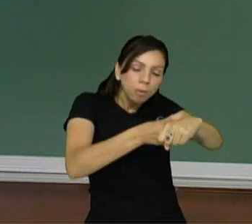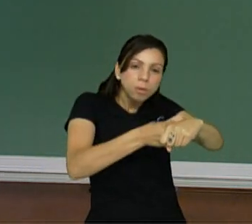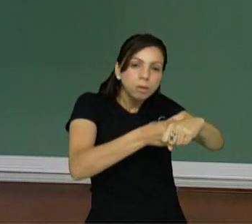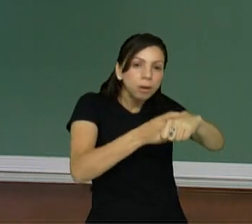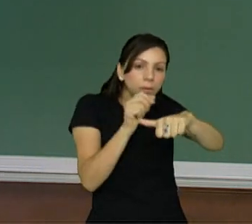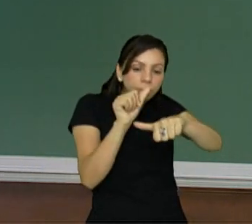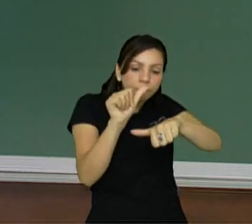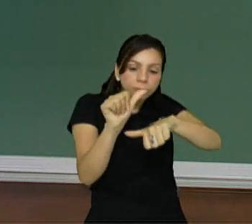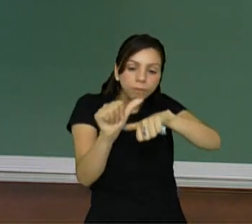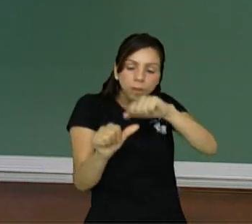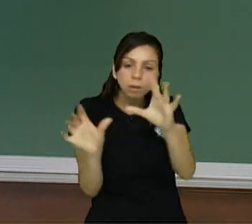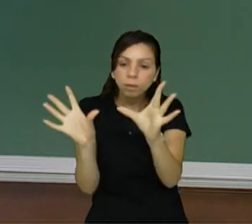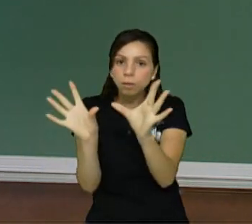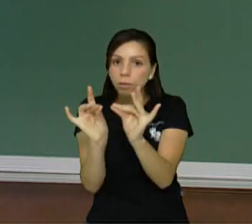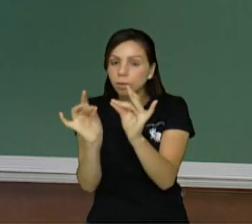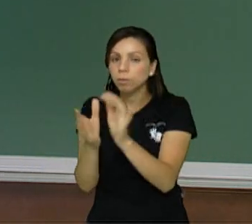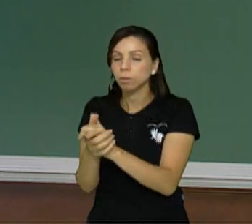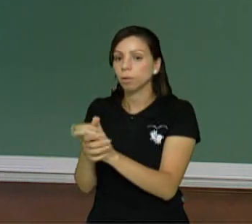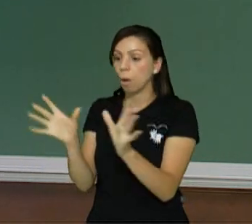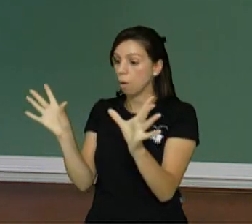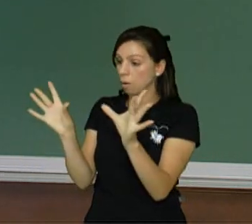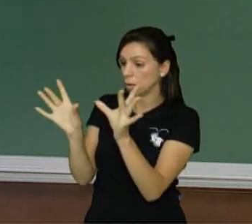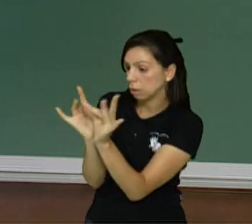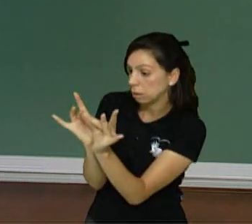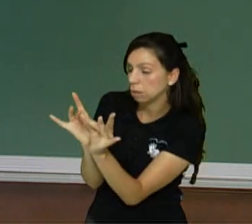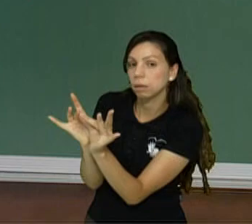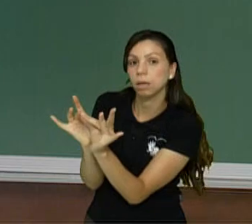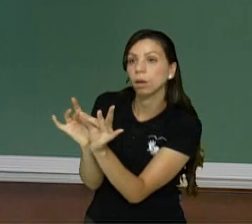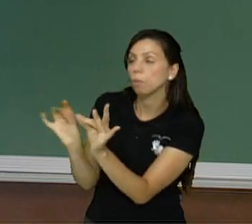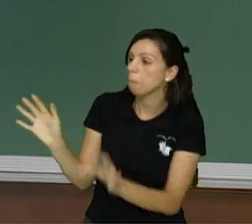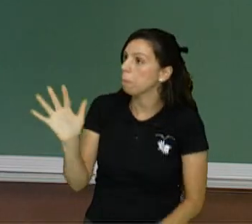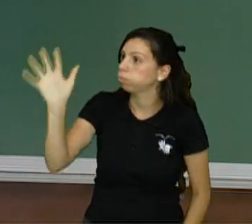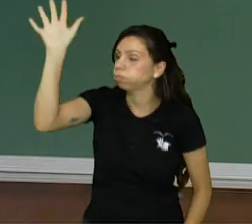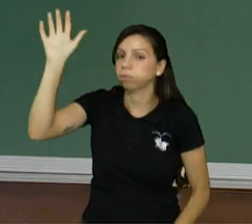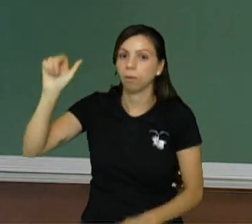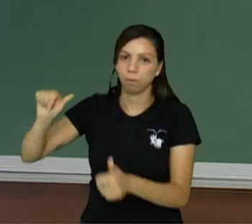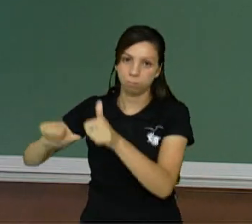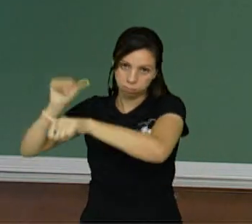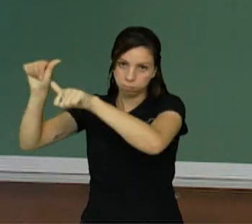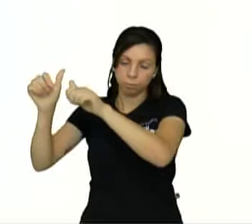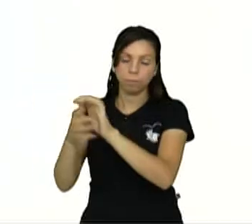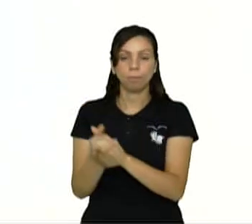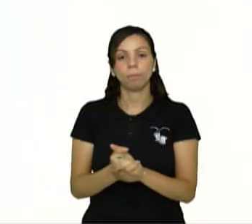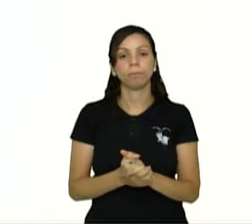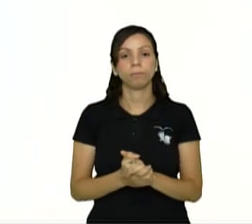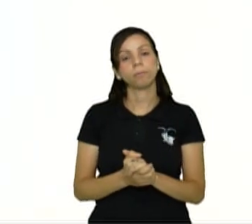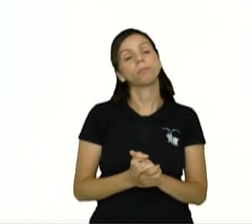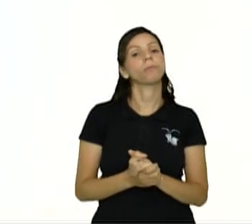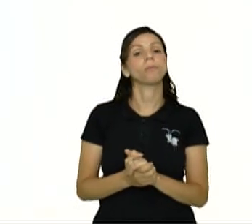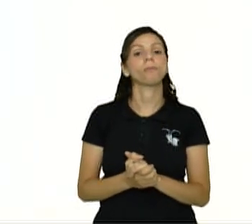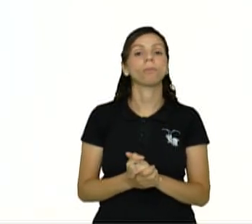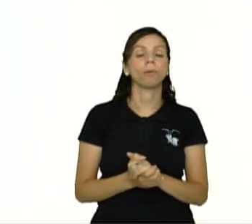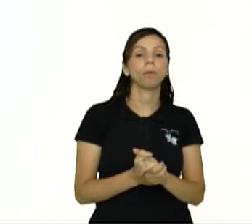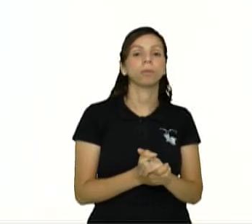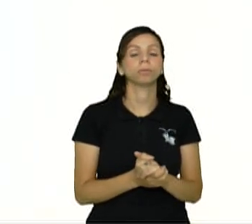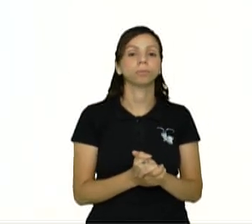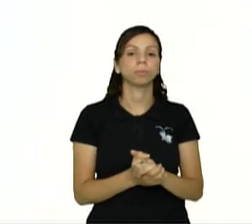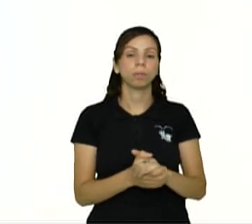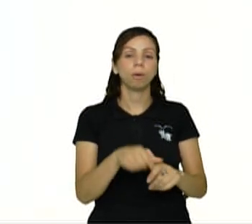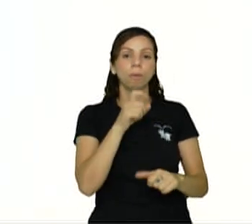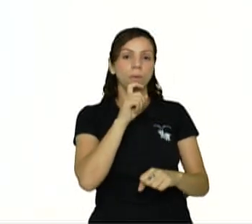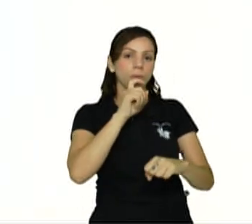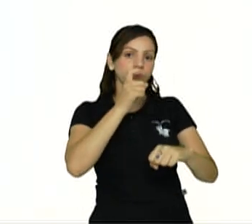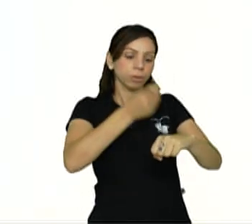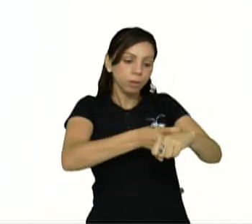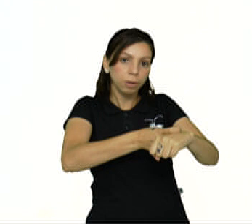Pessoal, a ebulição da água é o líquido virando vapor. Então, assim, pega os dois pontos, a fusão do gelo e a ebulição da